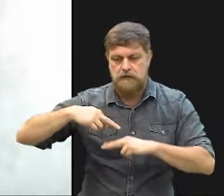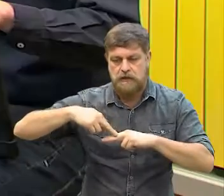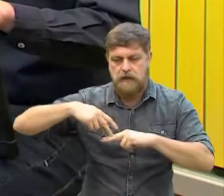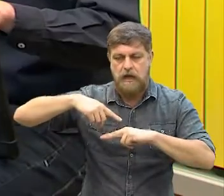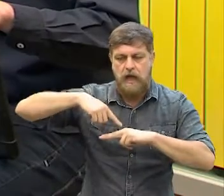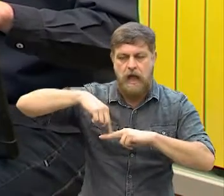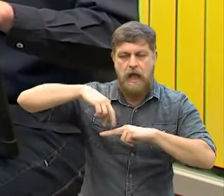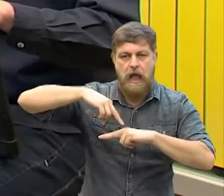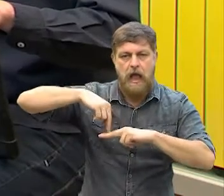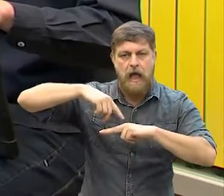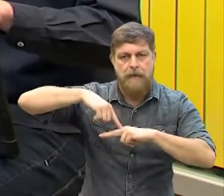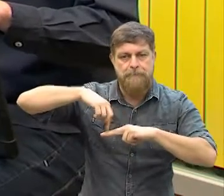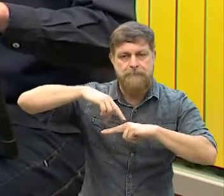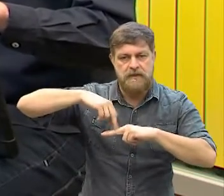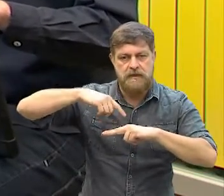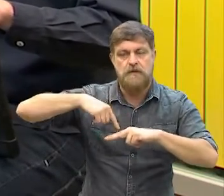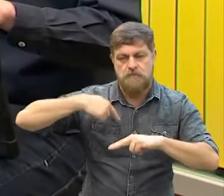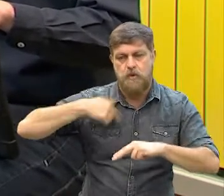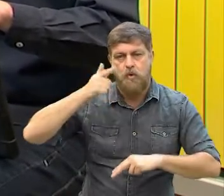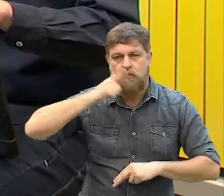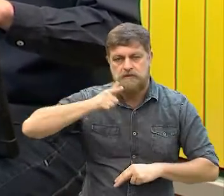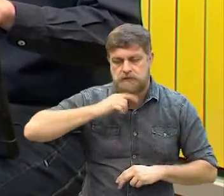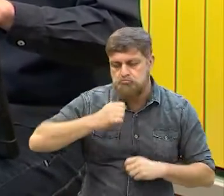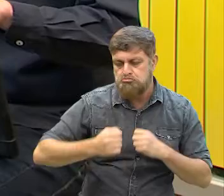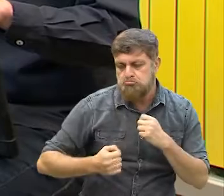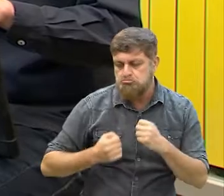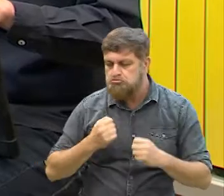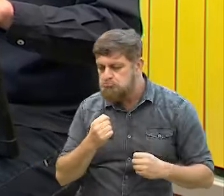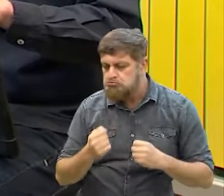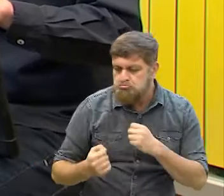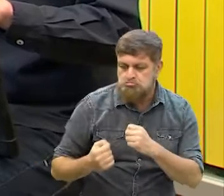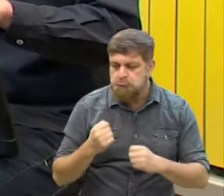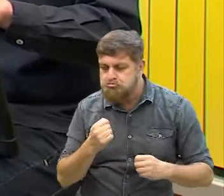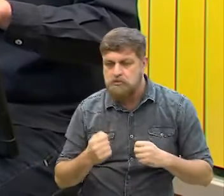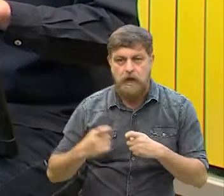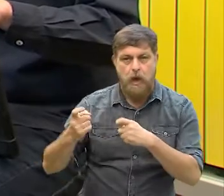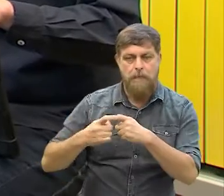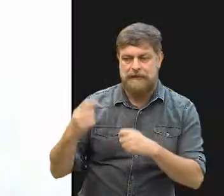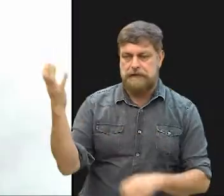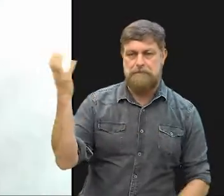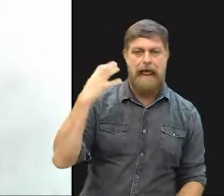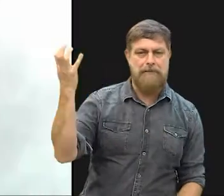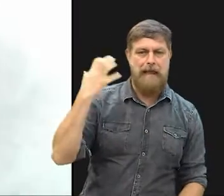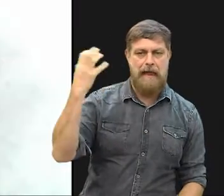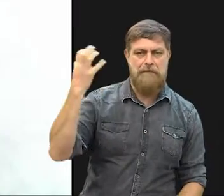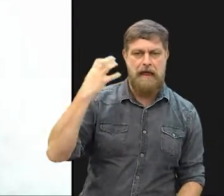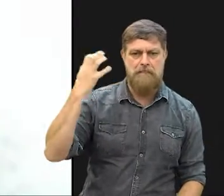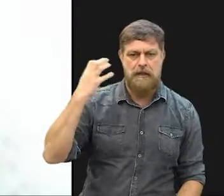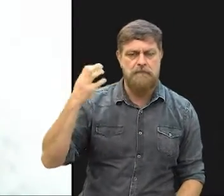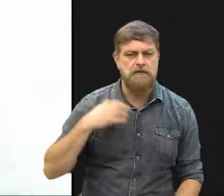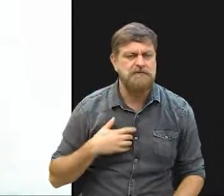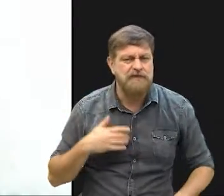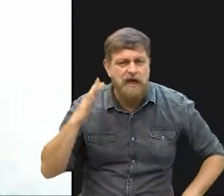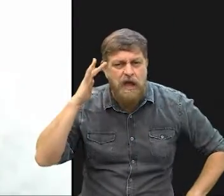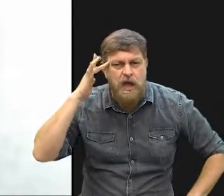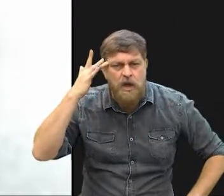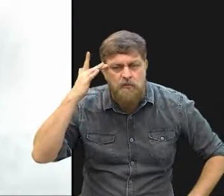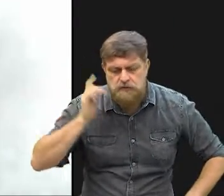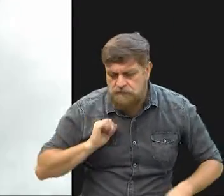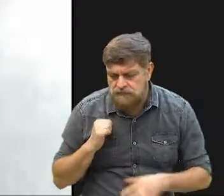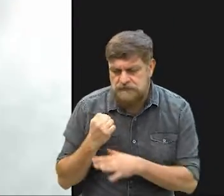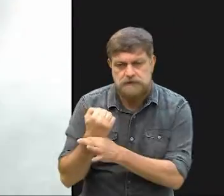estava caminhando mais rápido. Ok. Todo medo que o médico... Todo medo que o médico me colocou, eu acho que foi